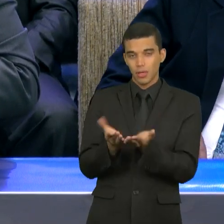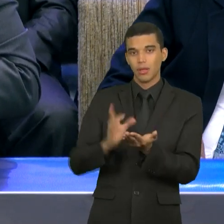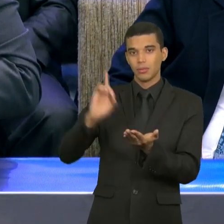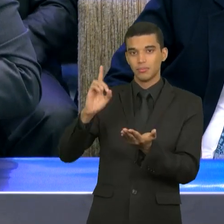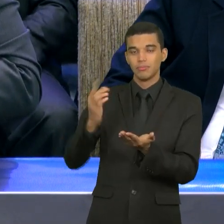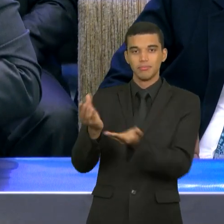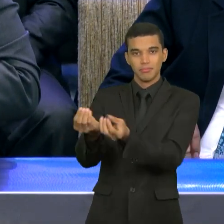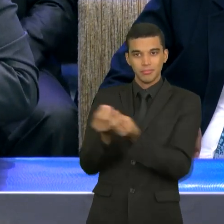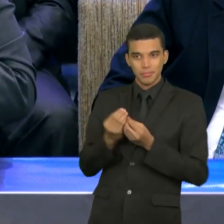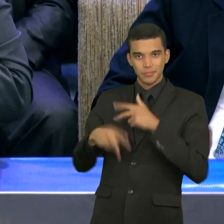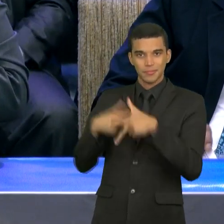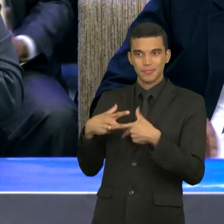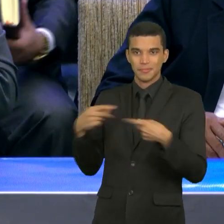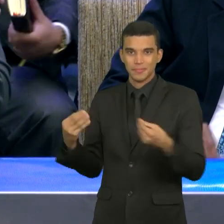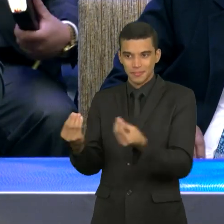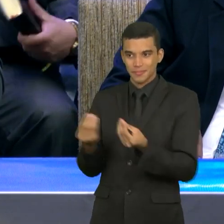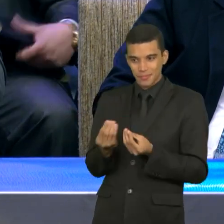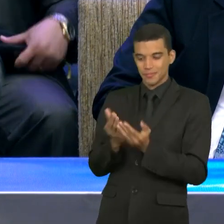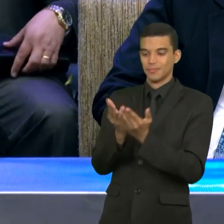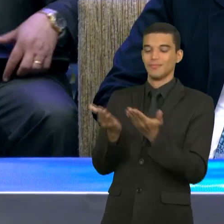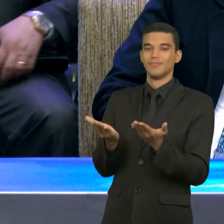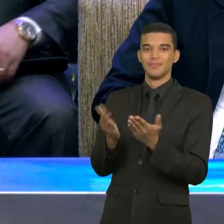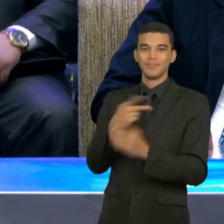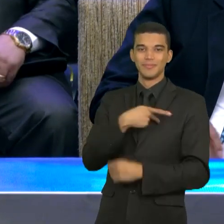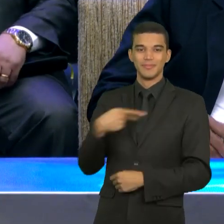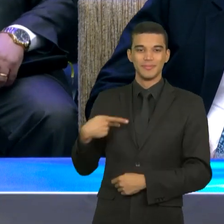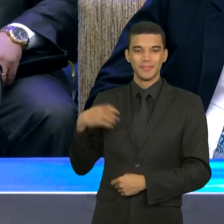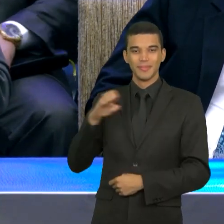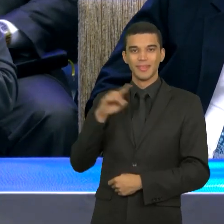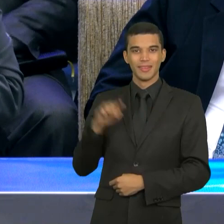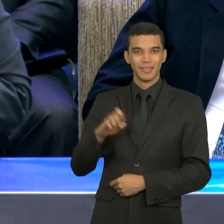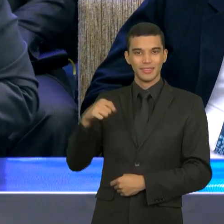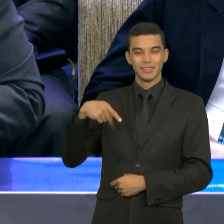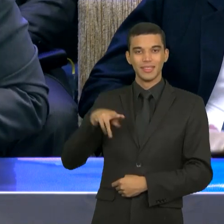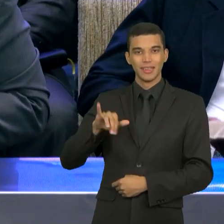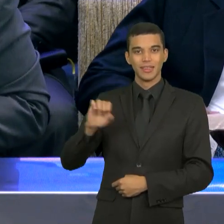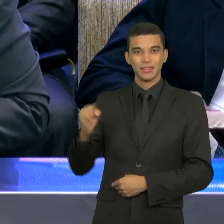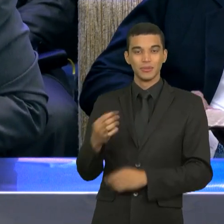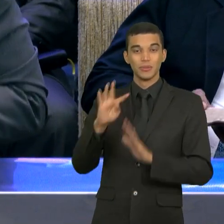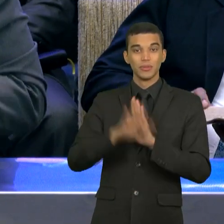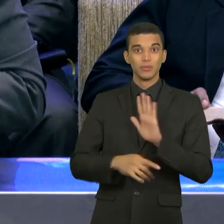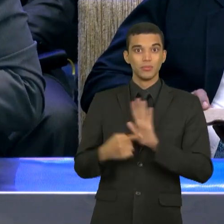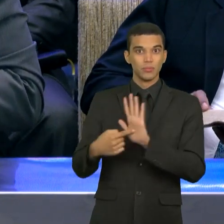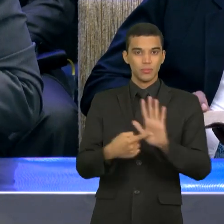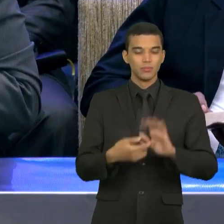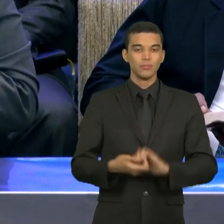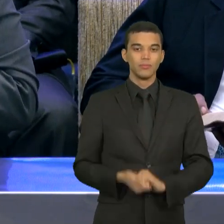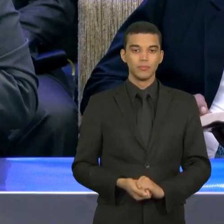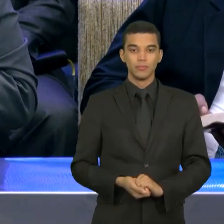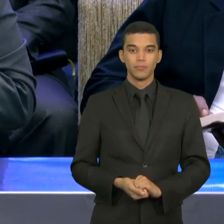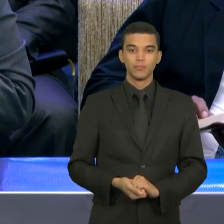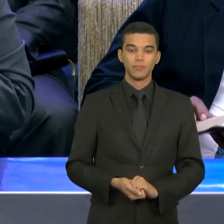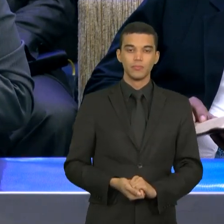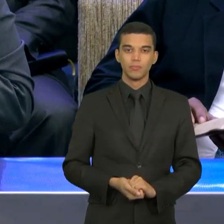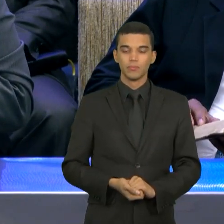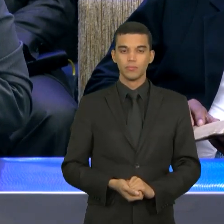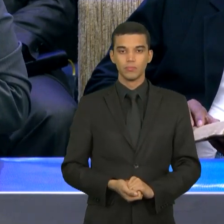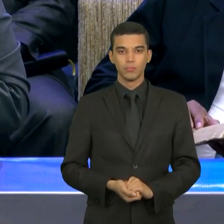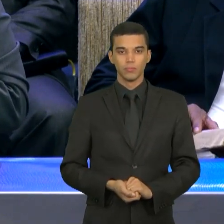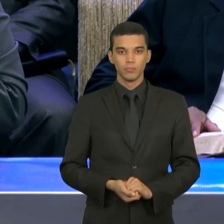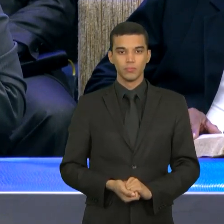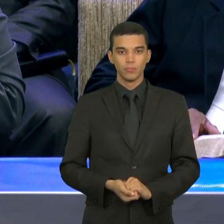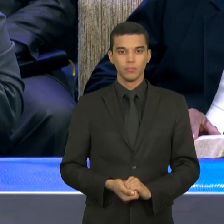do meu Pastor Ezequias Soares diz assim ora se forem destruídos os fundamentos